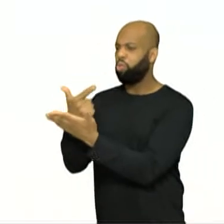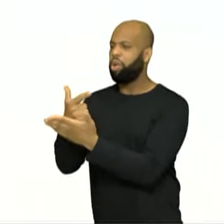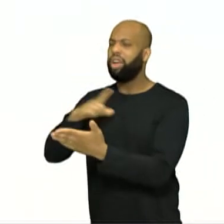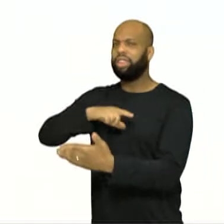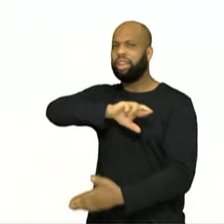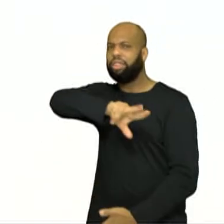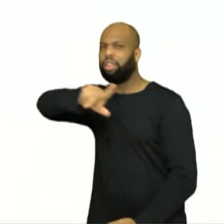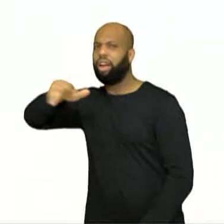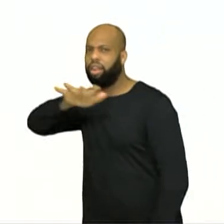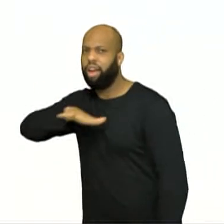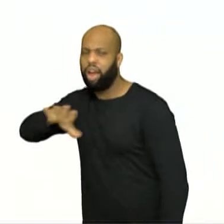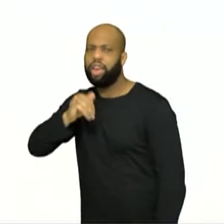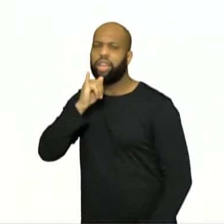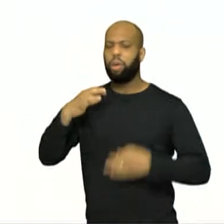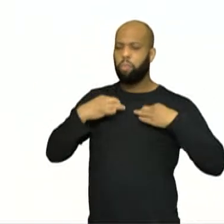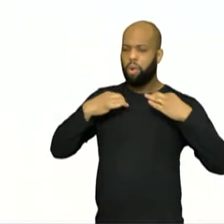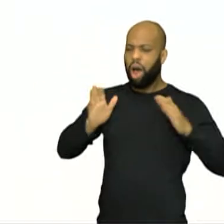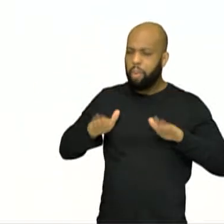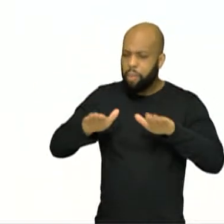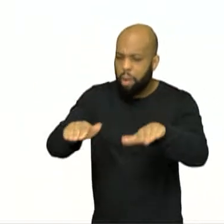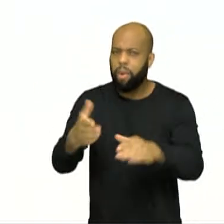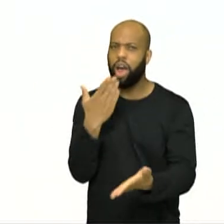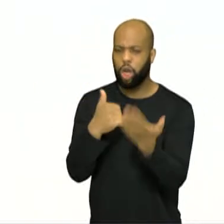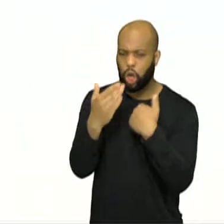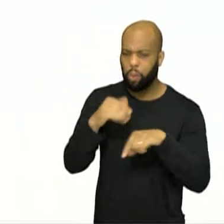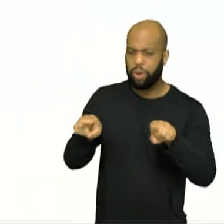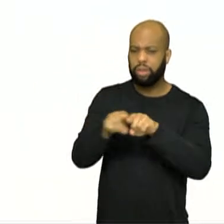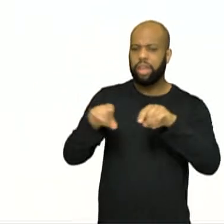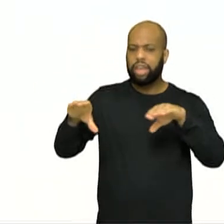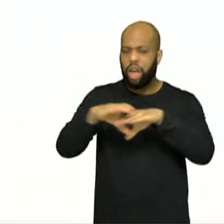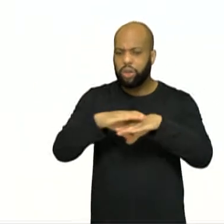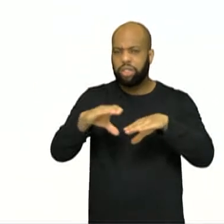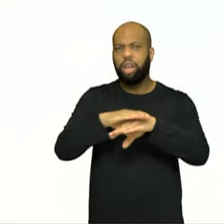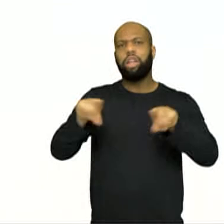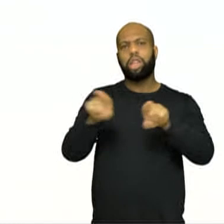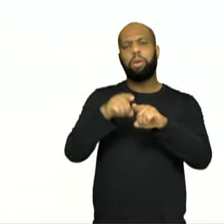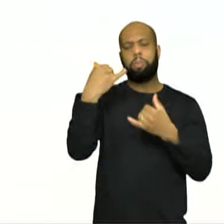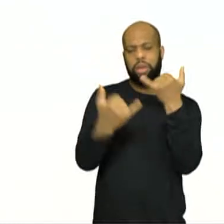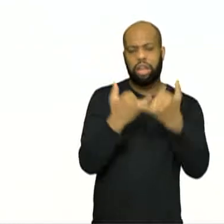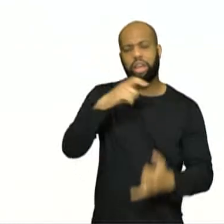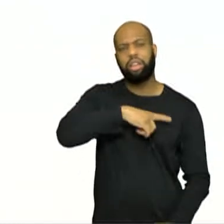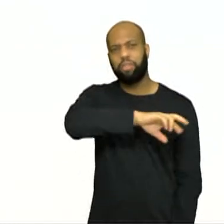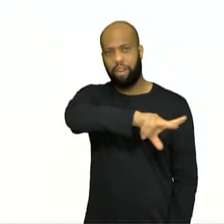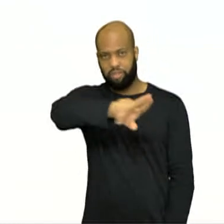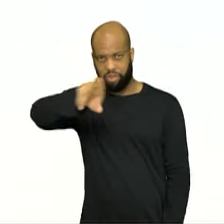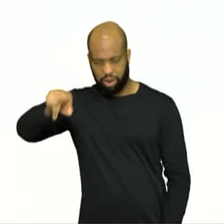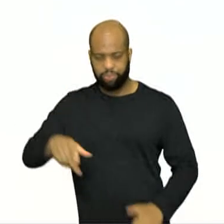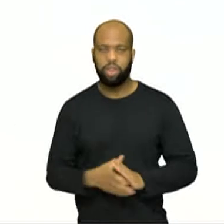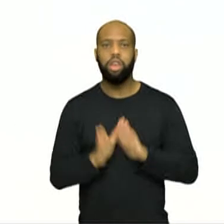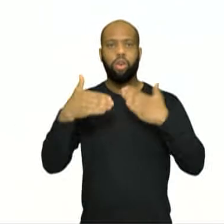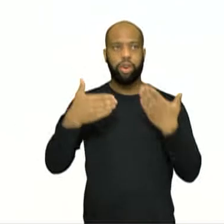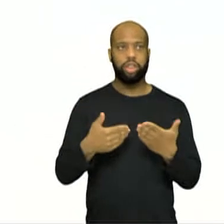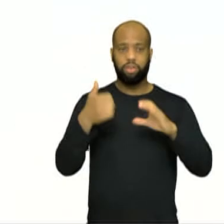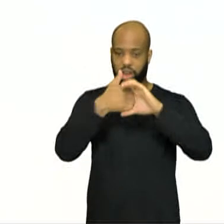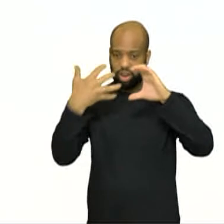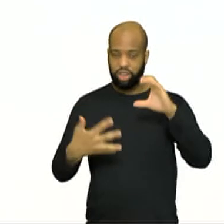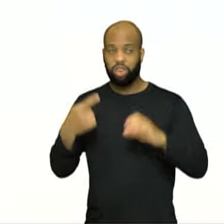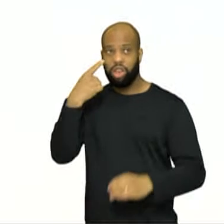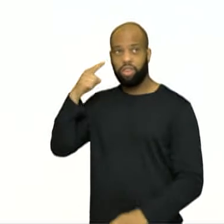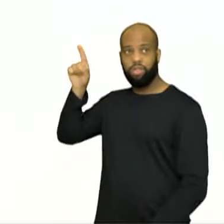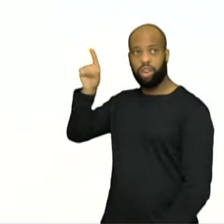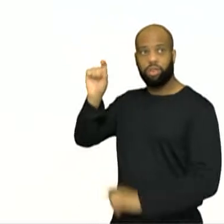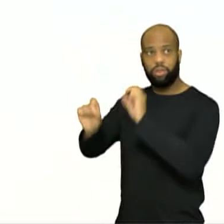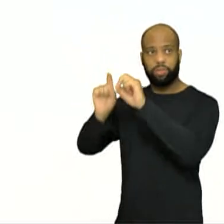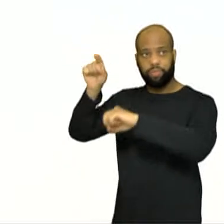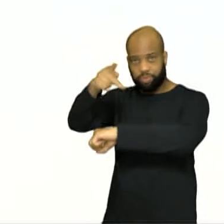ramos, sejam ele têxtil, alimentício, calçado, brinquedo e produtos eletrônicos. Dentro dessas características, observem